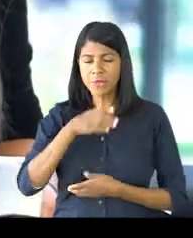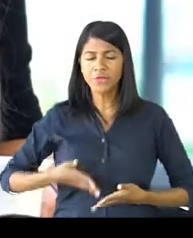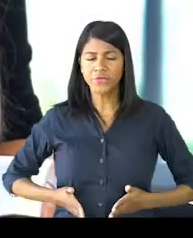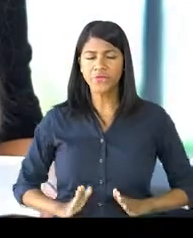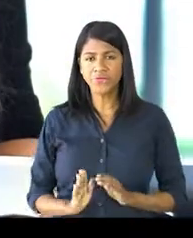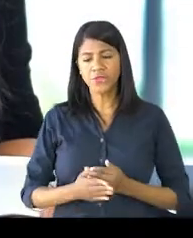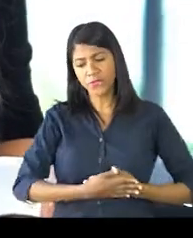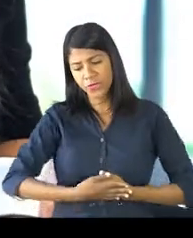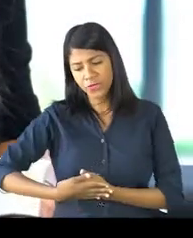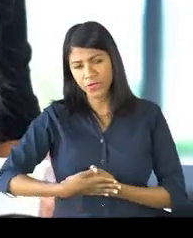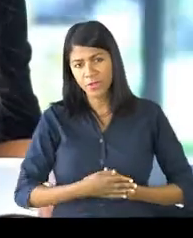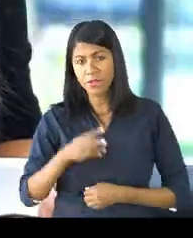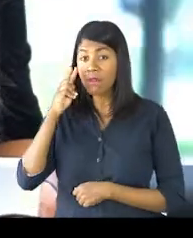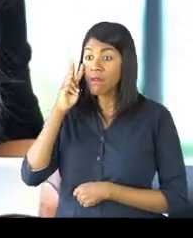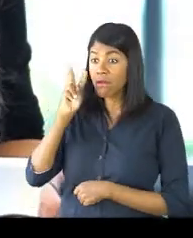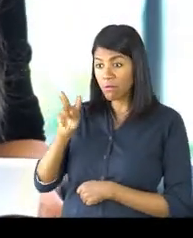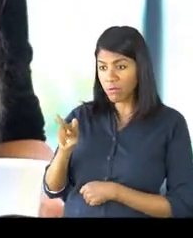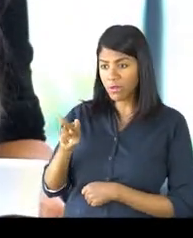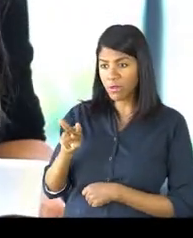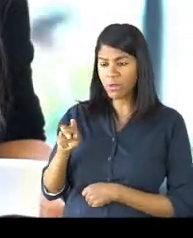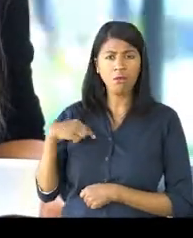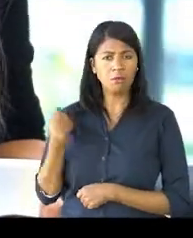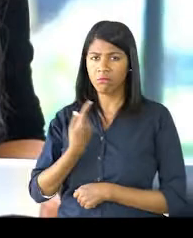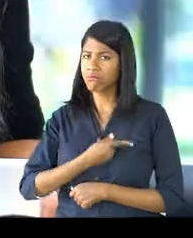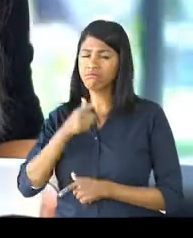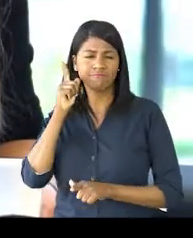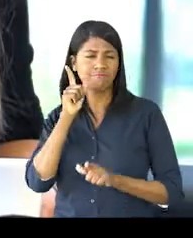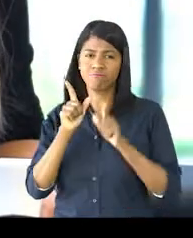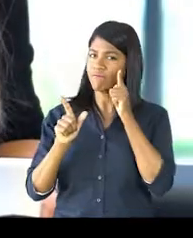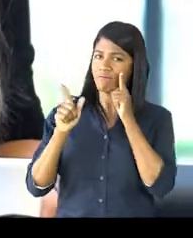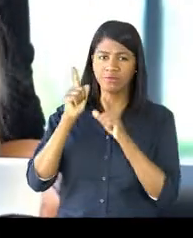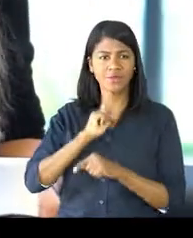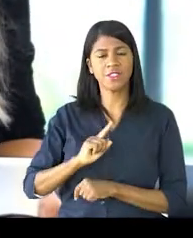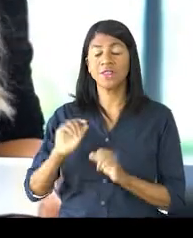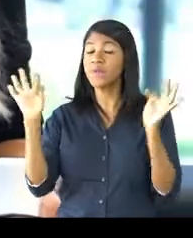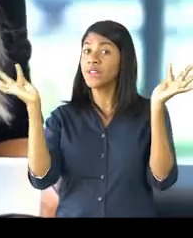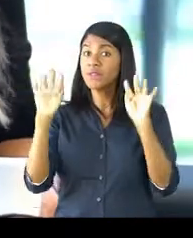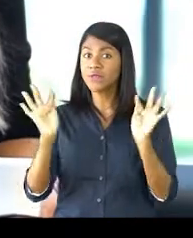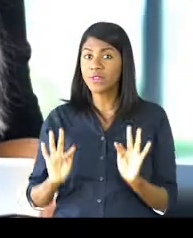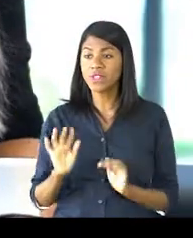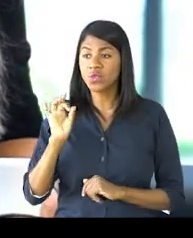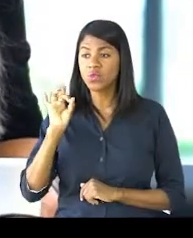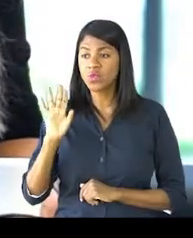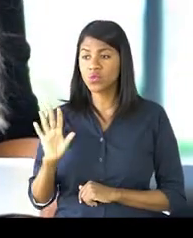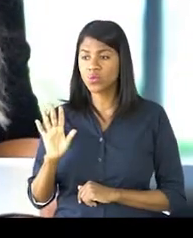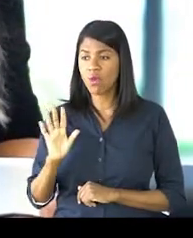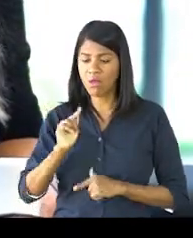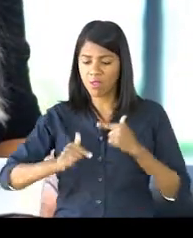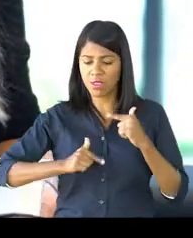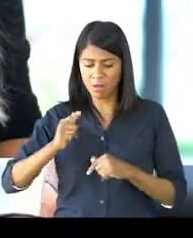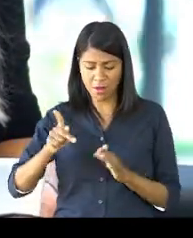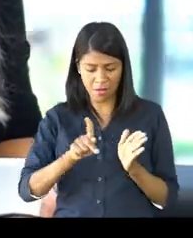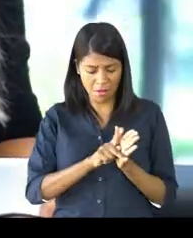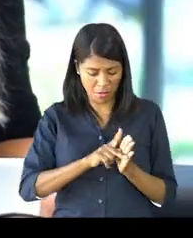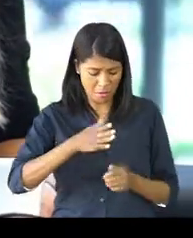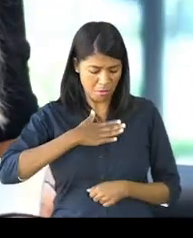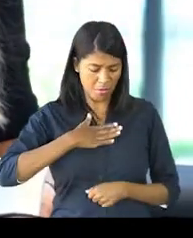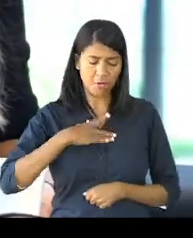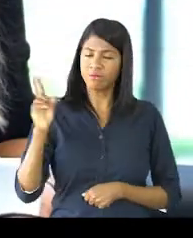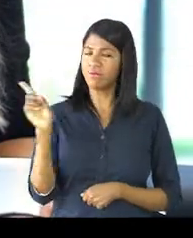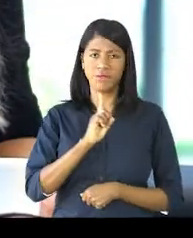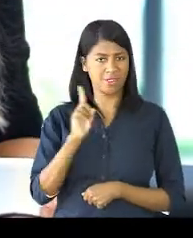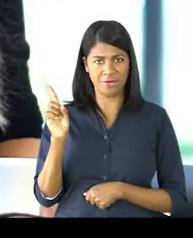eu cheguei realmente à conclusão que a gente não consegue ser feliz somente com o nosso próprio